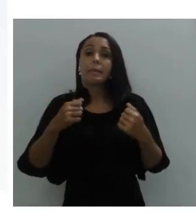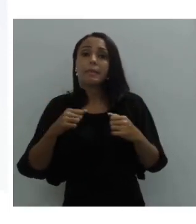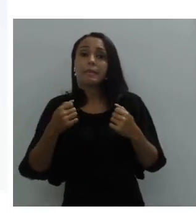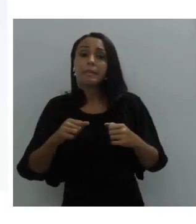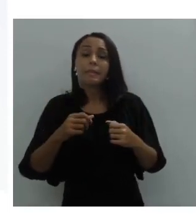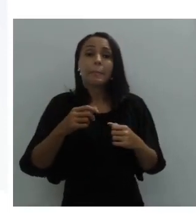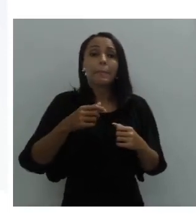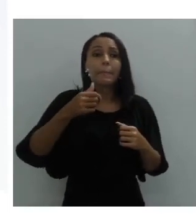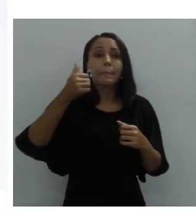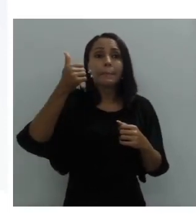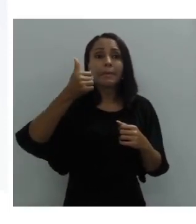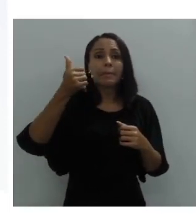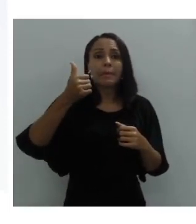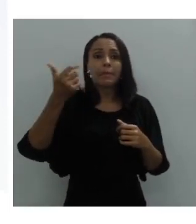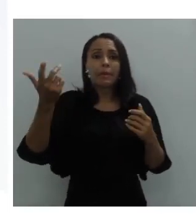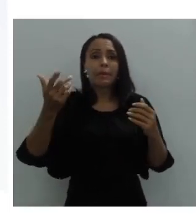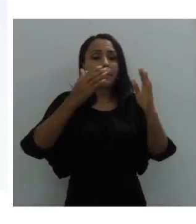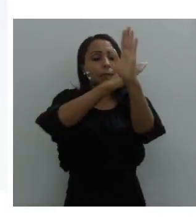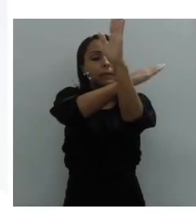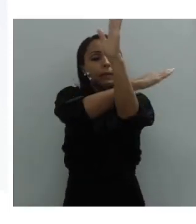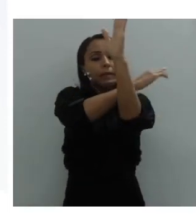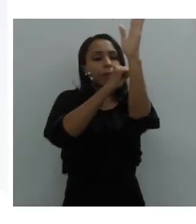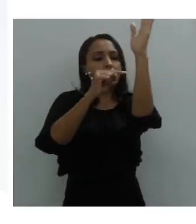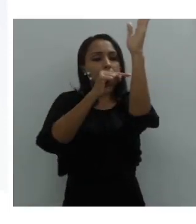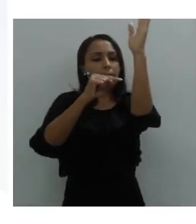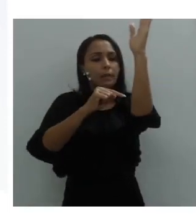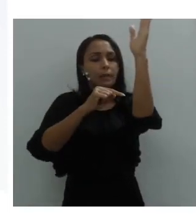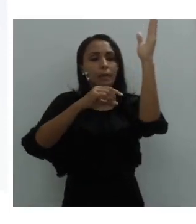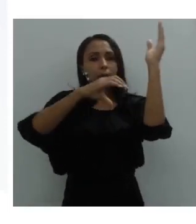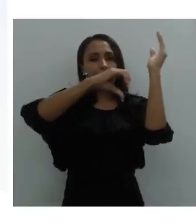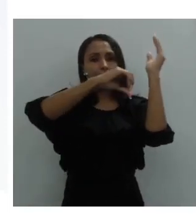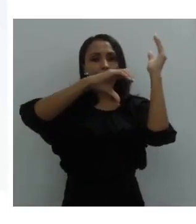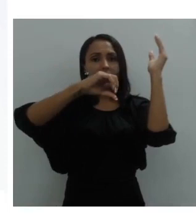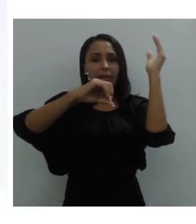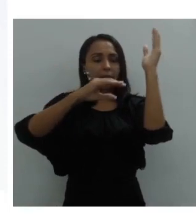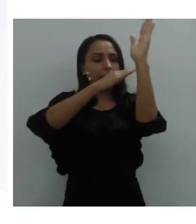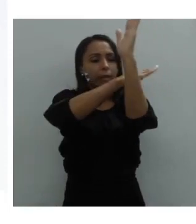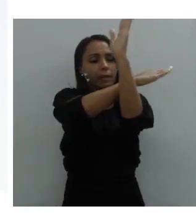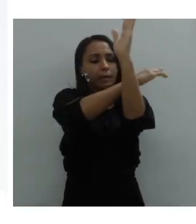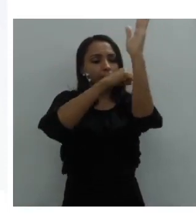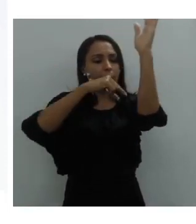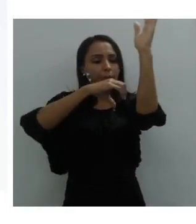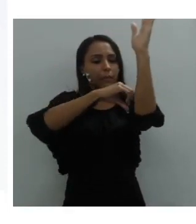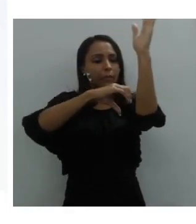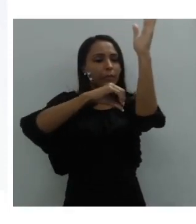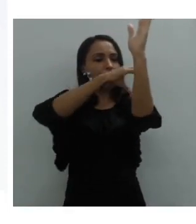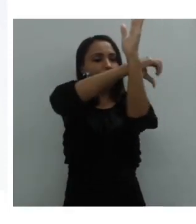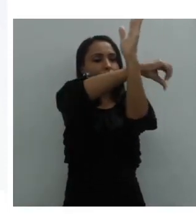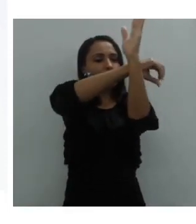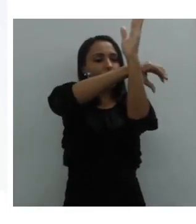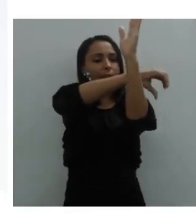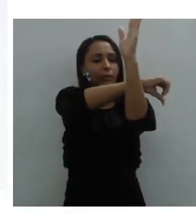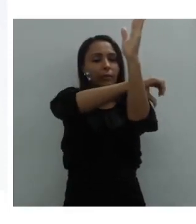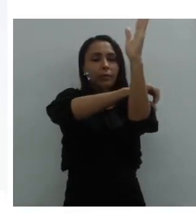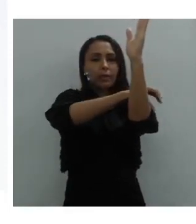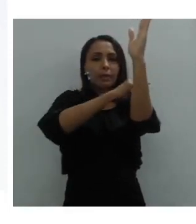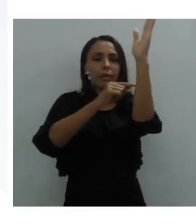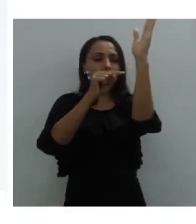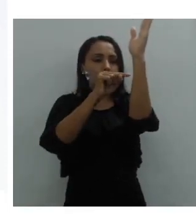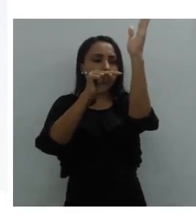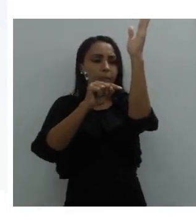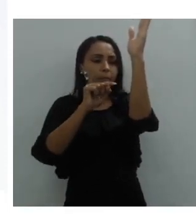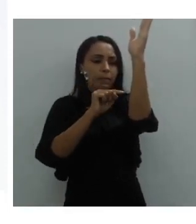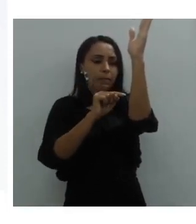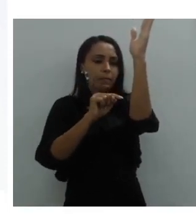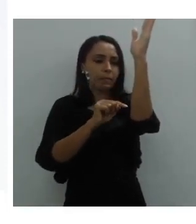primeiro quadrante forma 90 graus, o segundo também forma 90 graus, o terceiro também forma 90 graus, o quarto também forma...